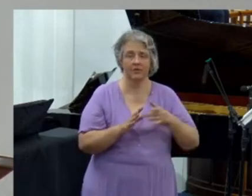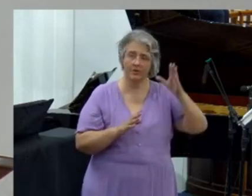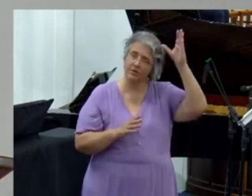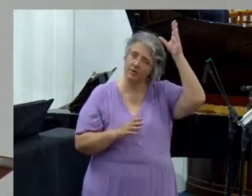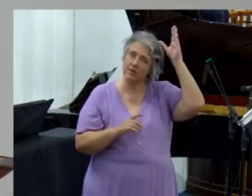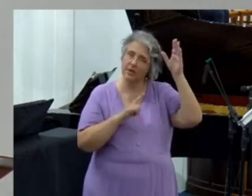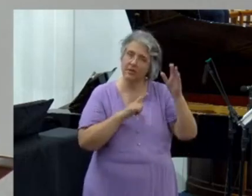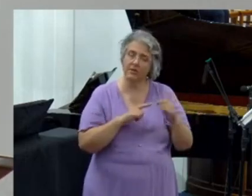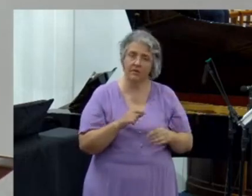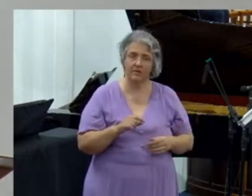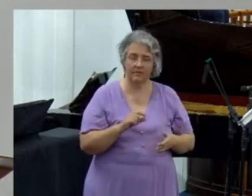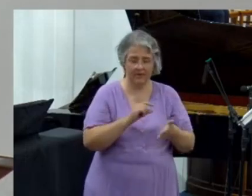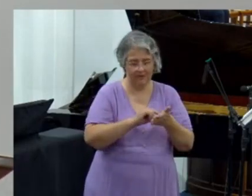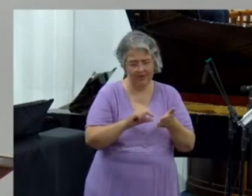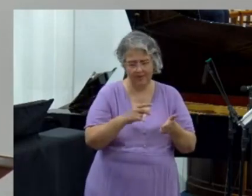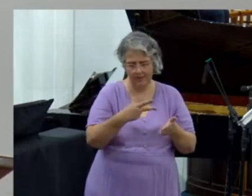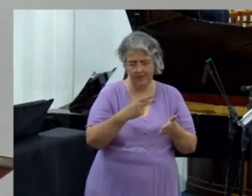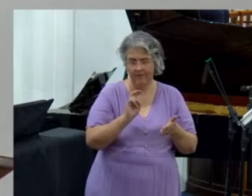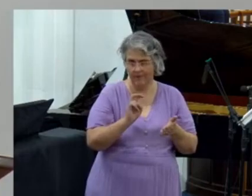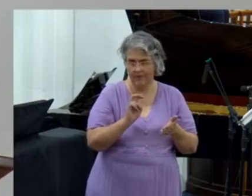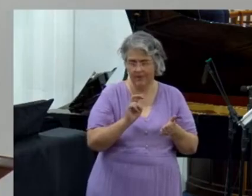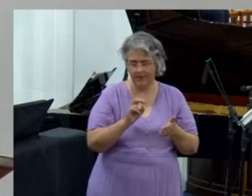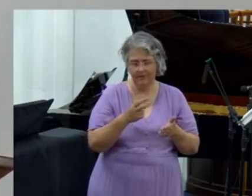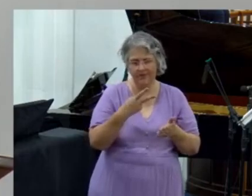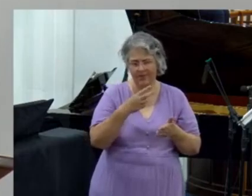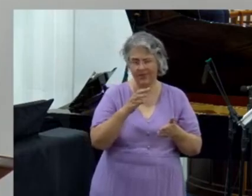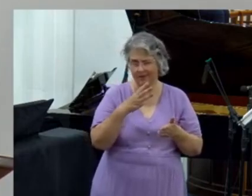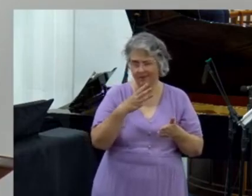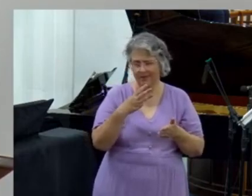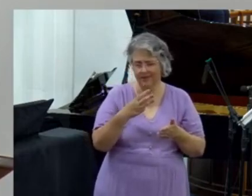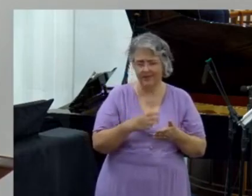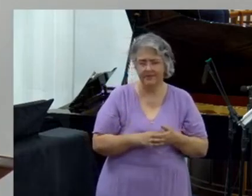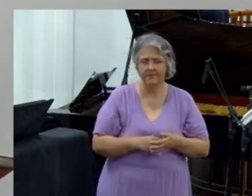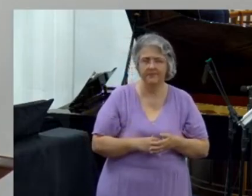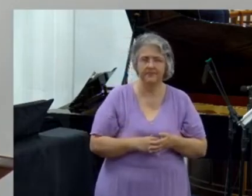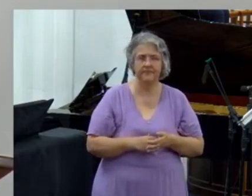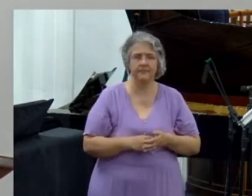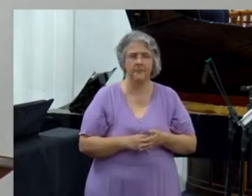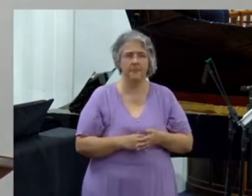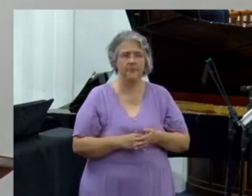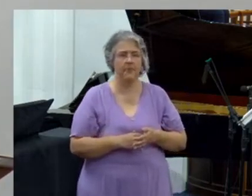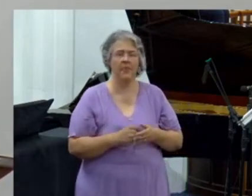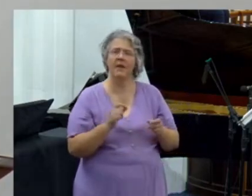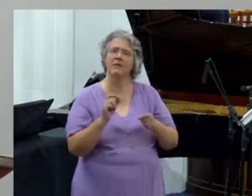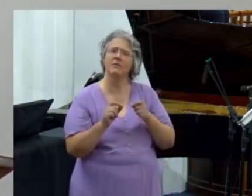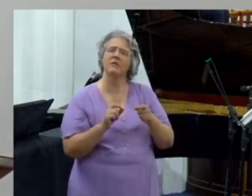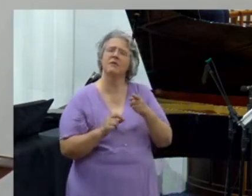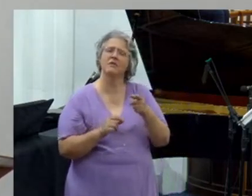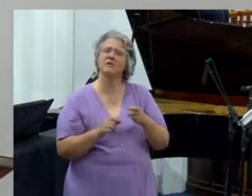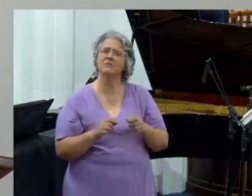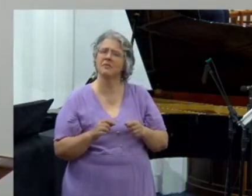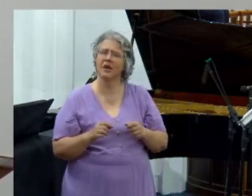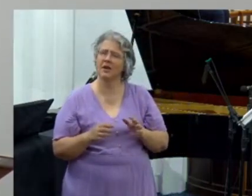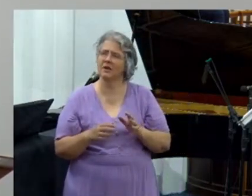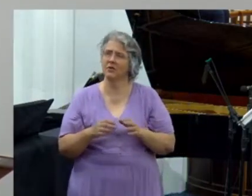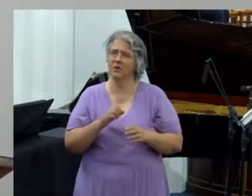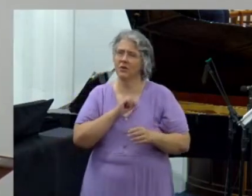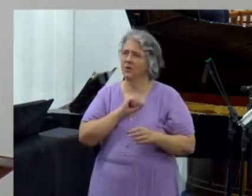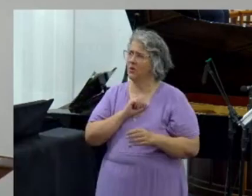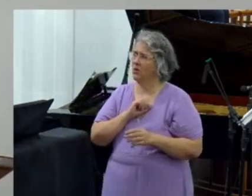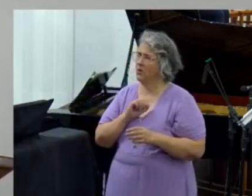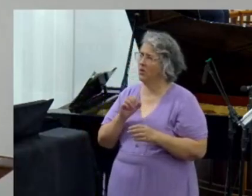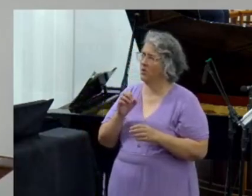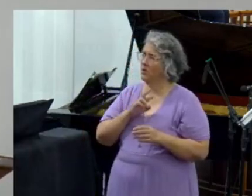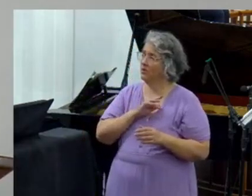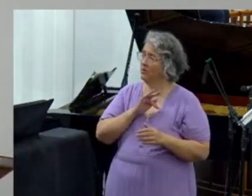versículo 23, nós vamos ver as autoridades perguntando: com que autoridade, a liderança, com que autoridade você faz todas essas